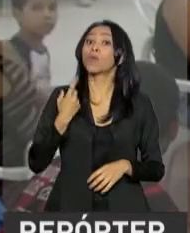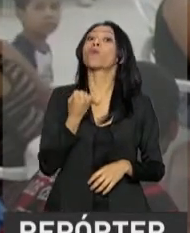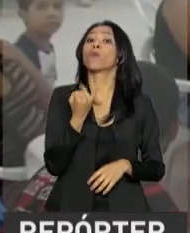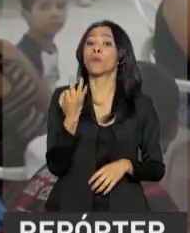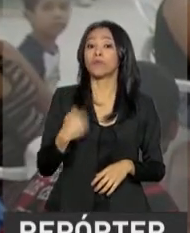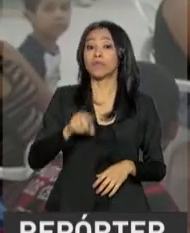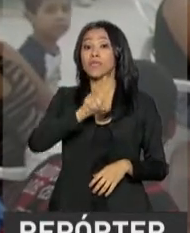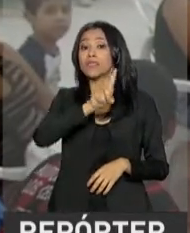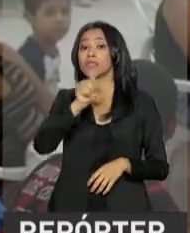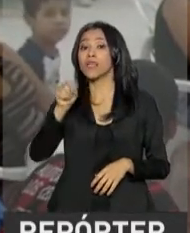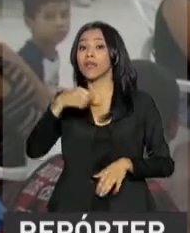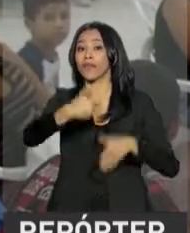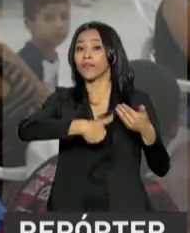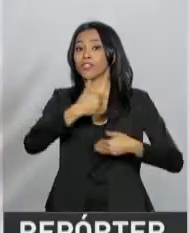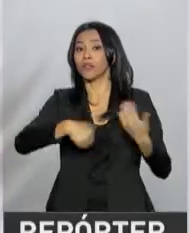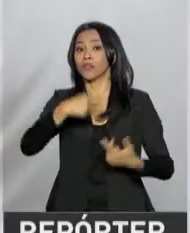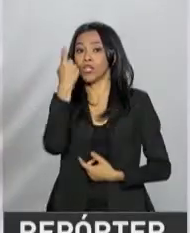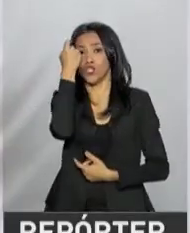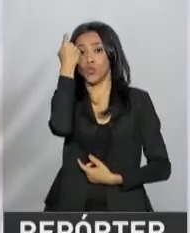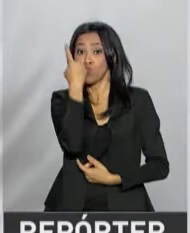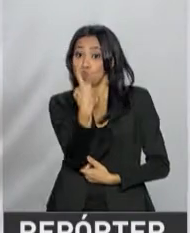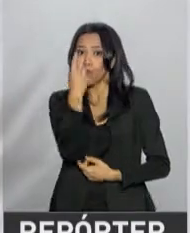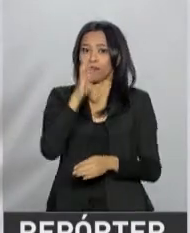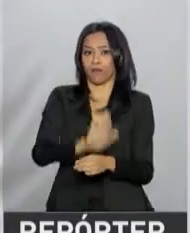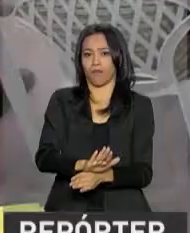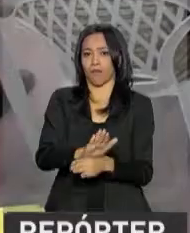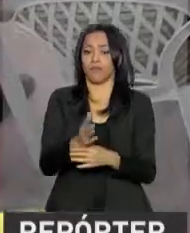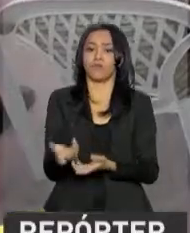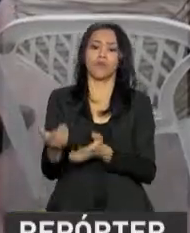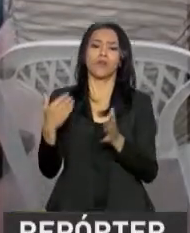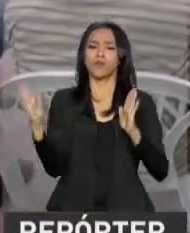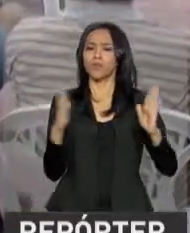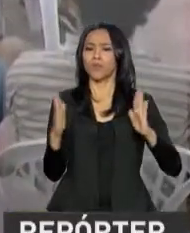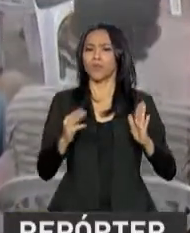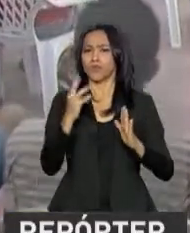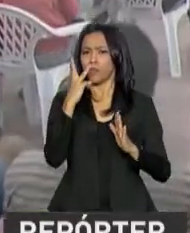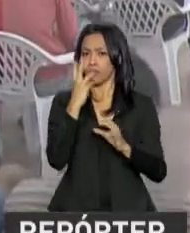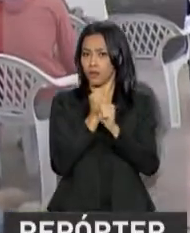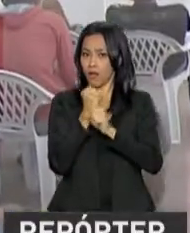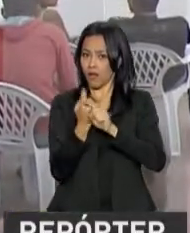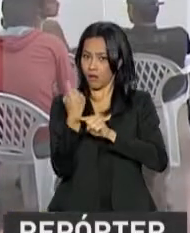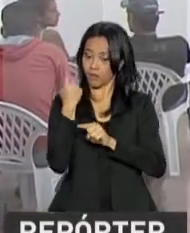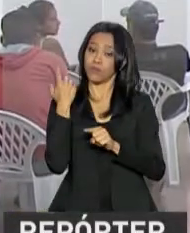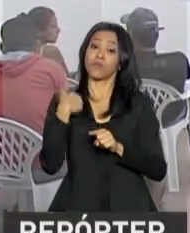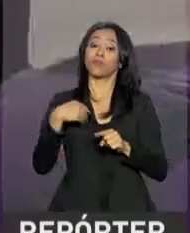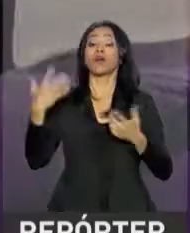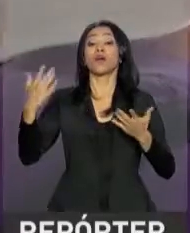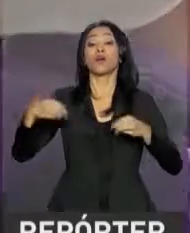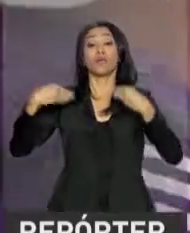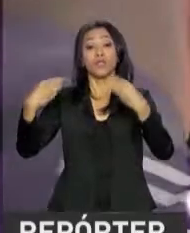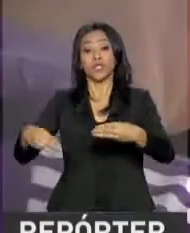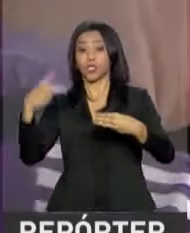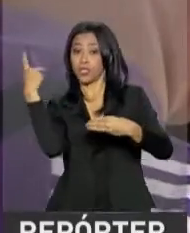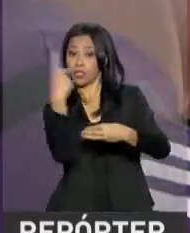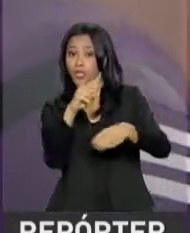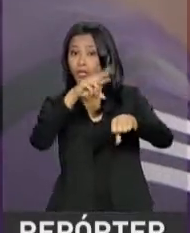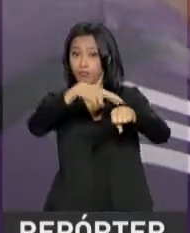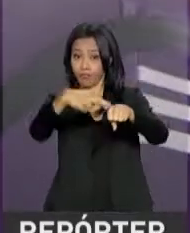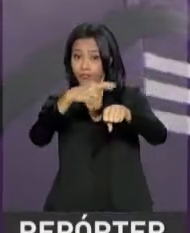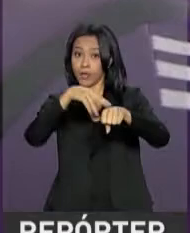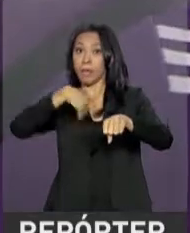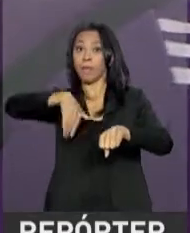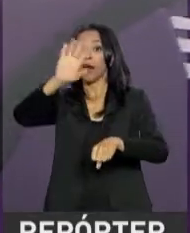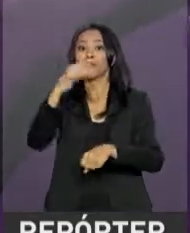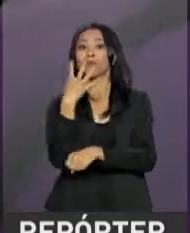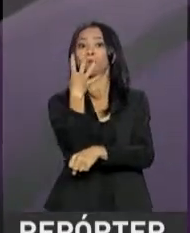em uma única tarde nos últimos três anos o ministério do trabalho e emprego em boa vista em emitiu mais de quatro